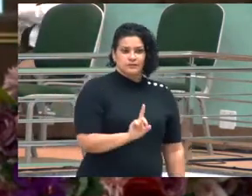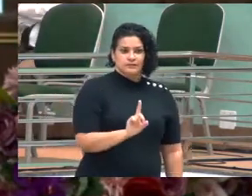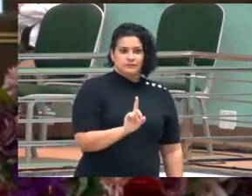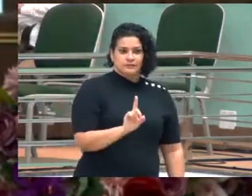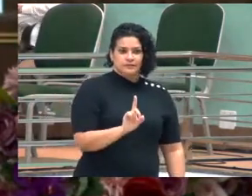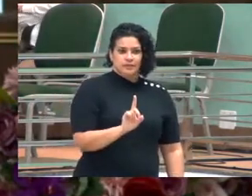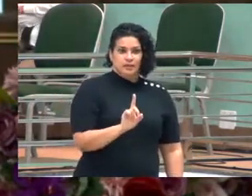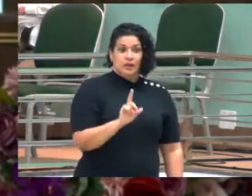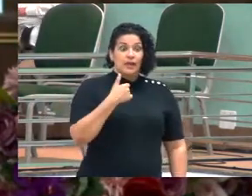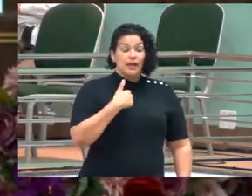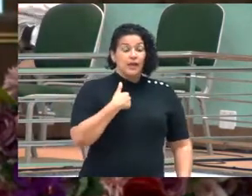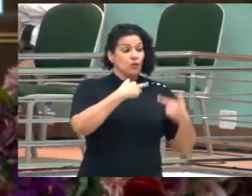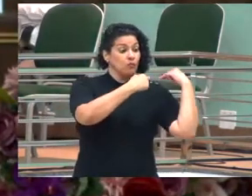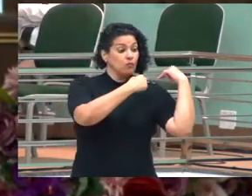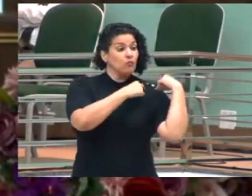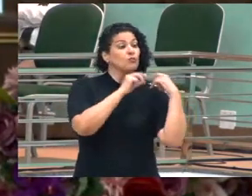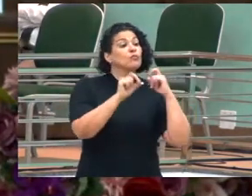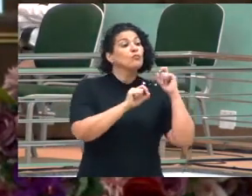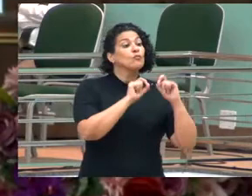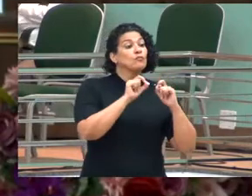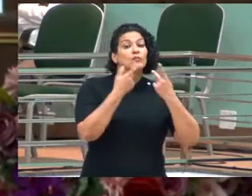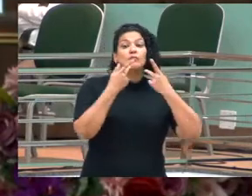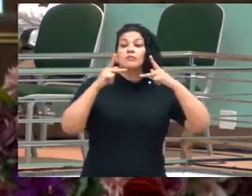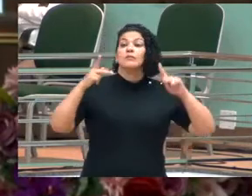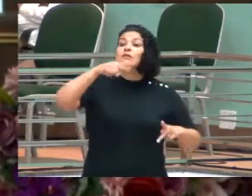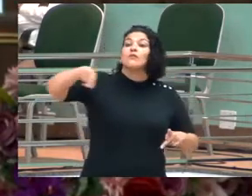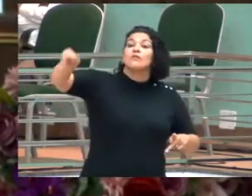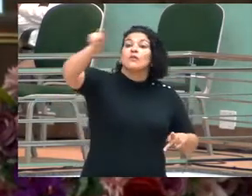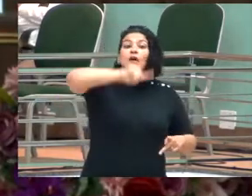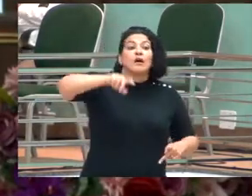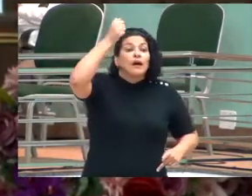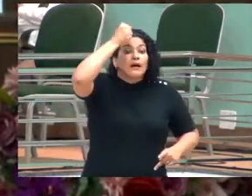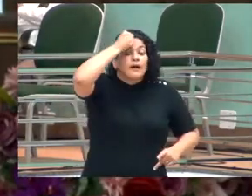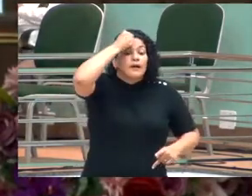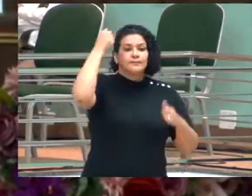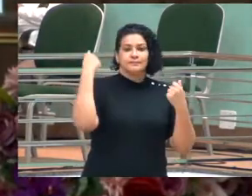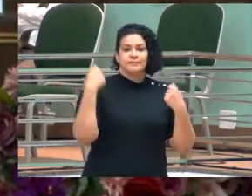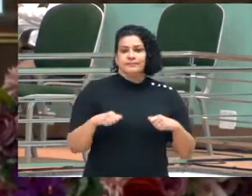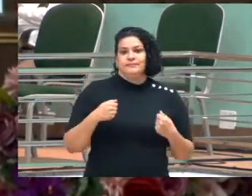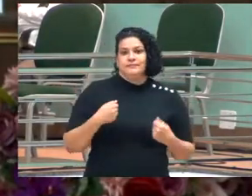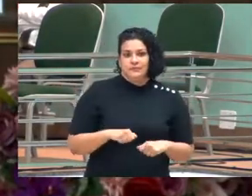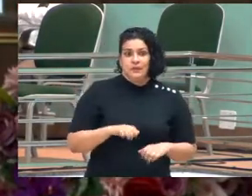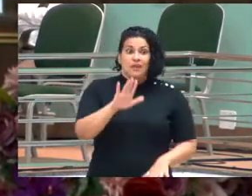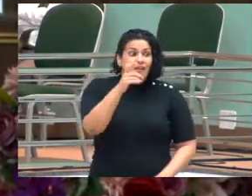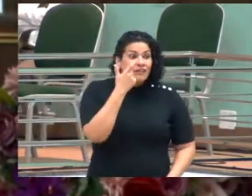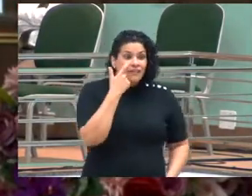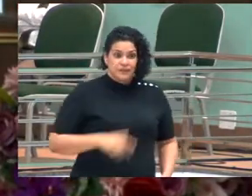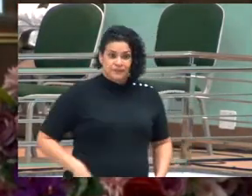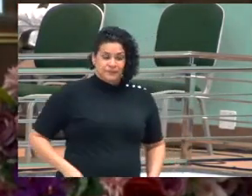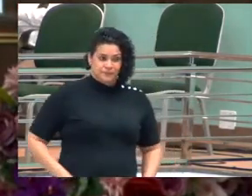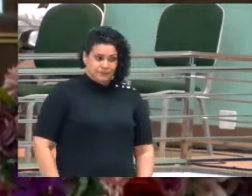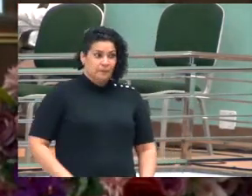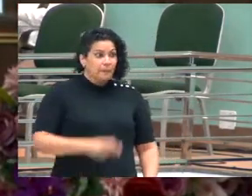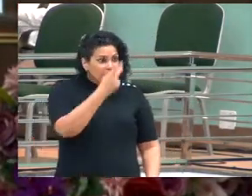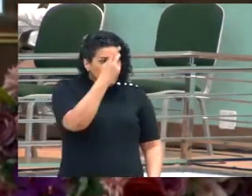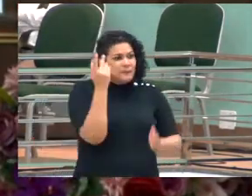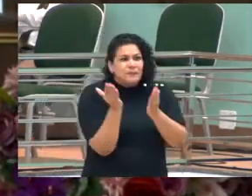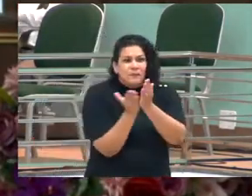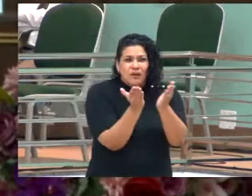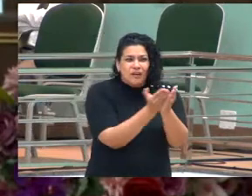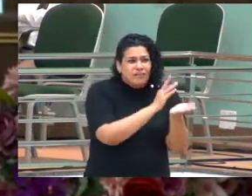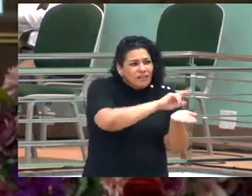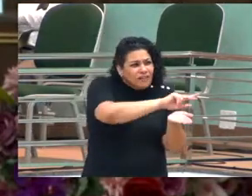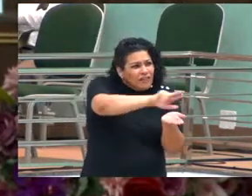pecado. A liderança havia abandonado a Deus. Os sacerdotes se esqueceram de Deus. Os religiosos estavam presos nas